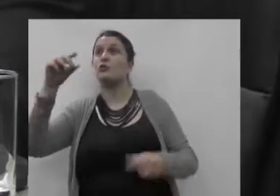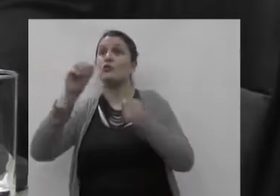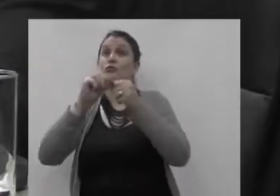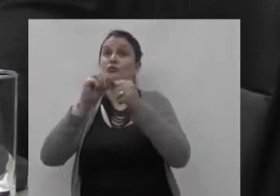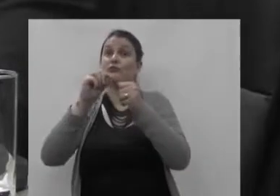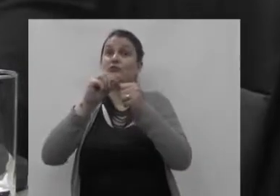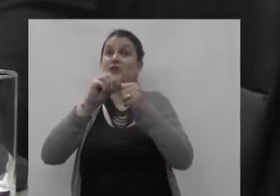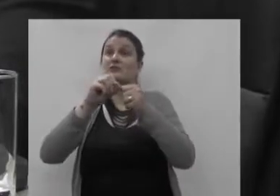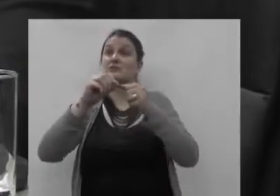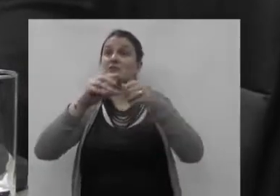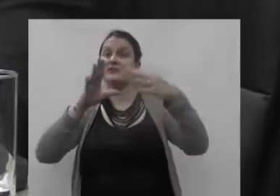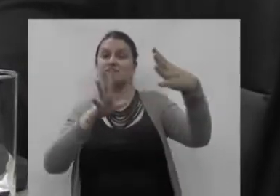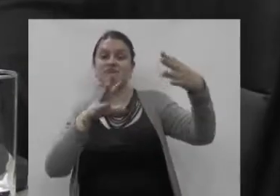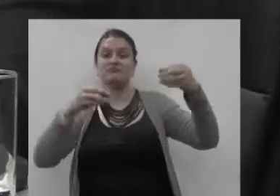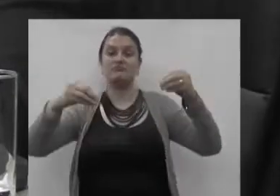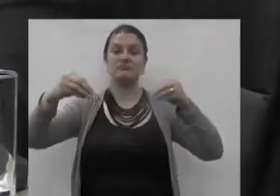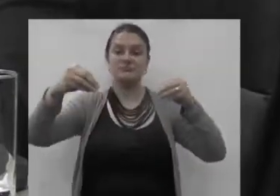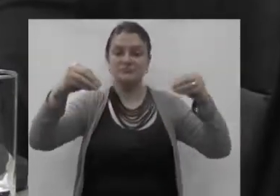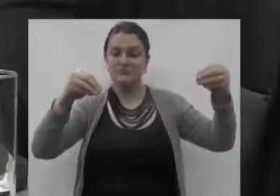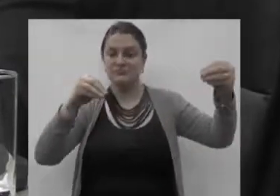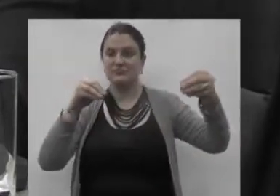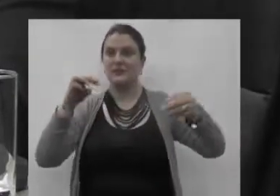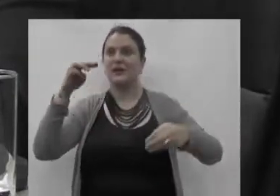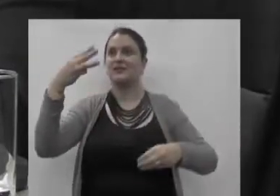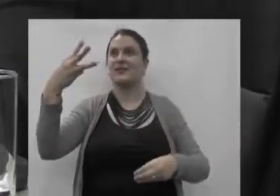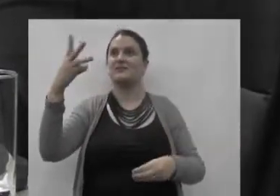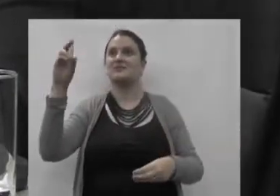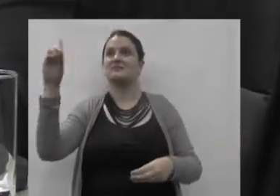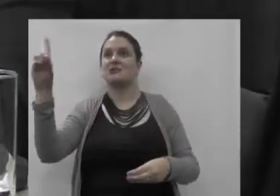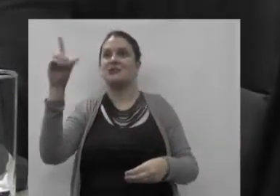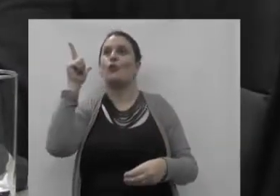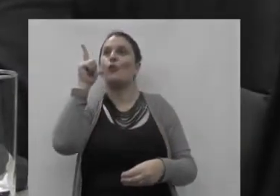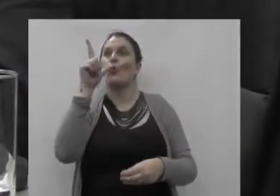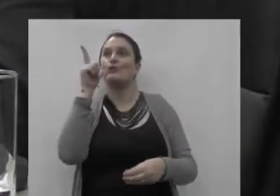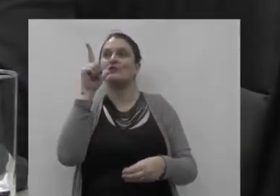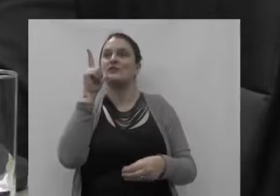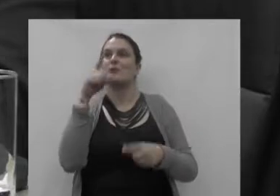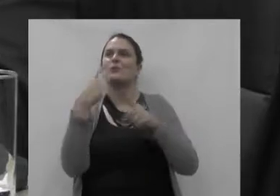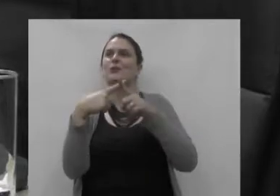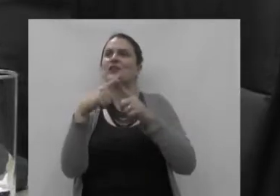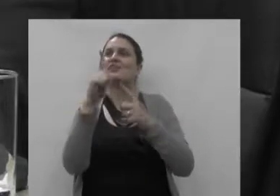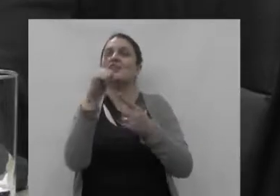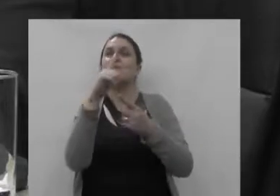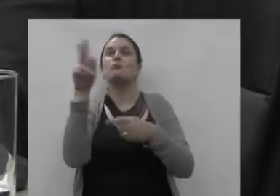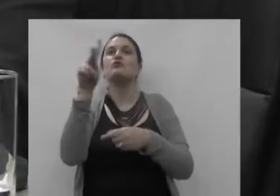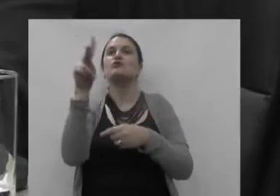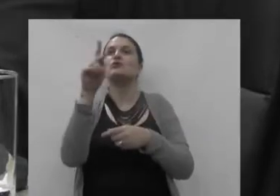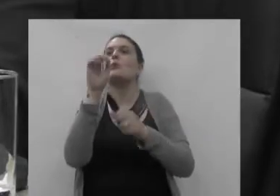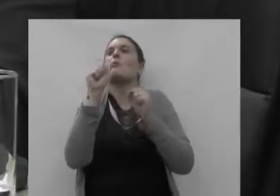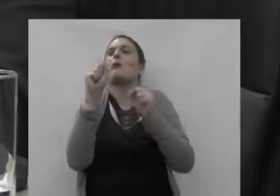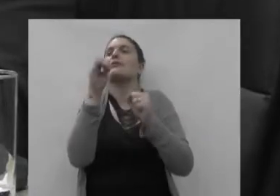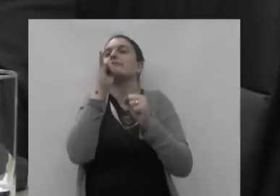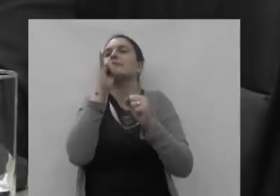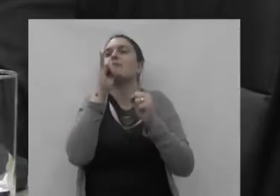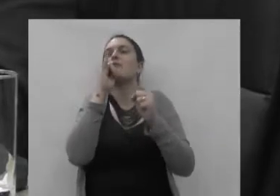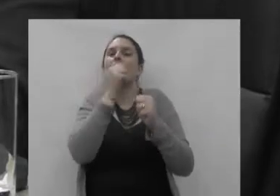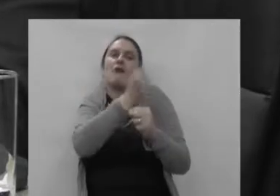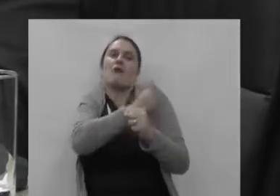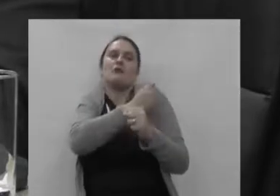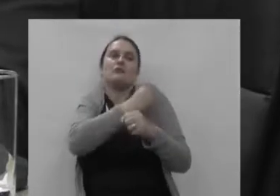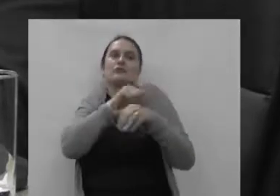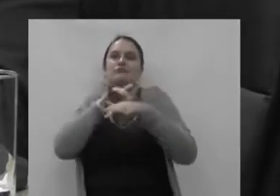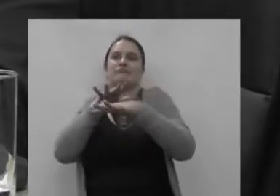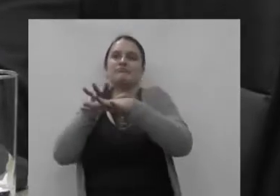de acessibilidade do maior número possível para a educação e para todos poderem fazer